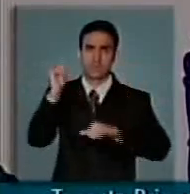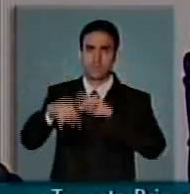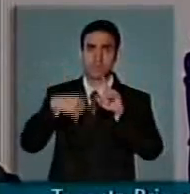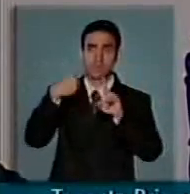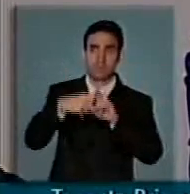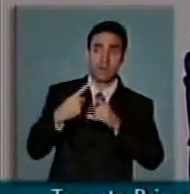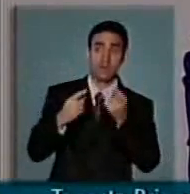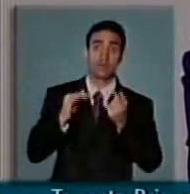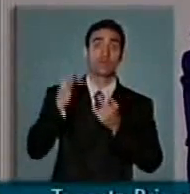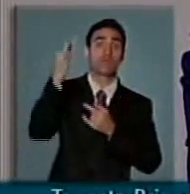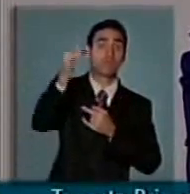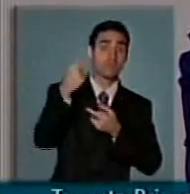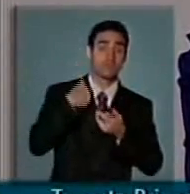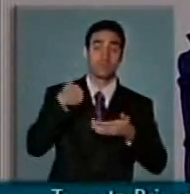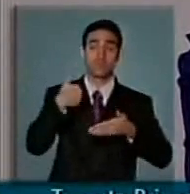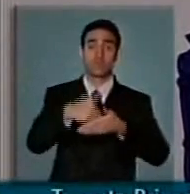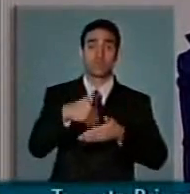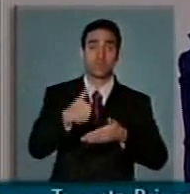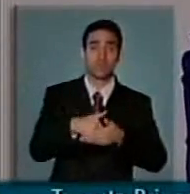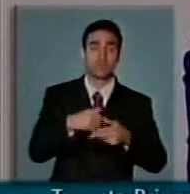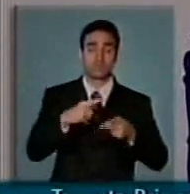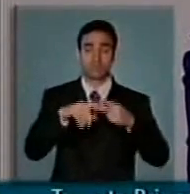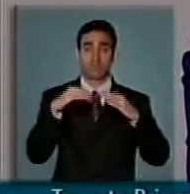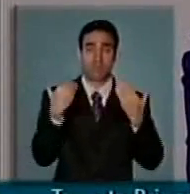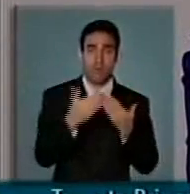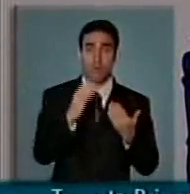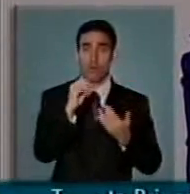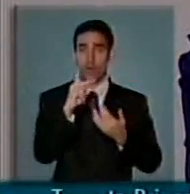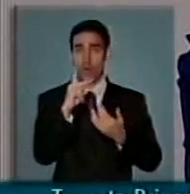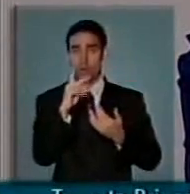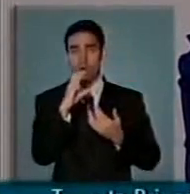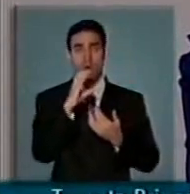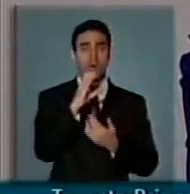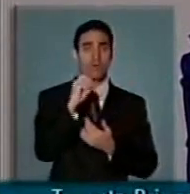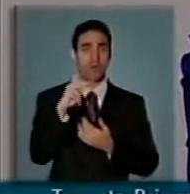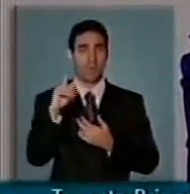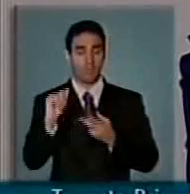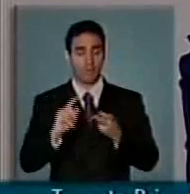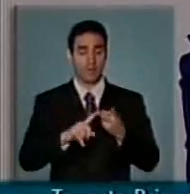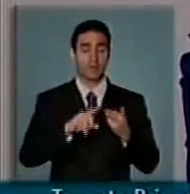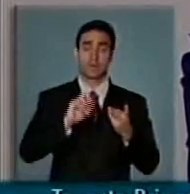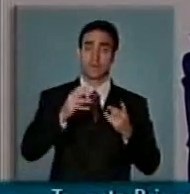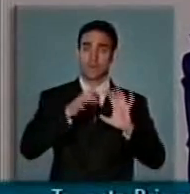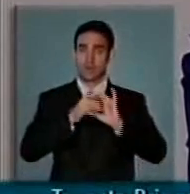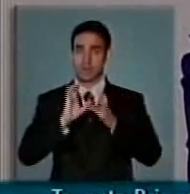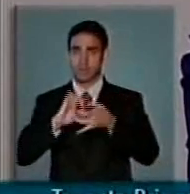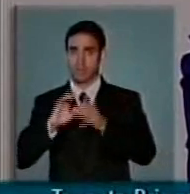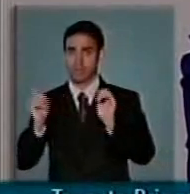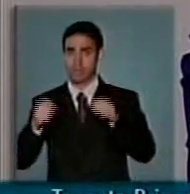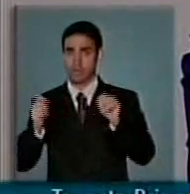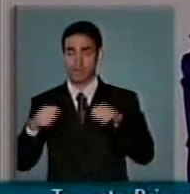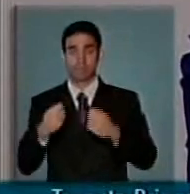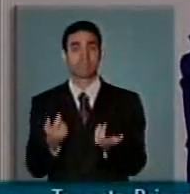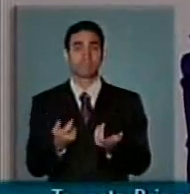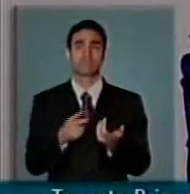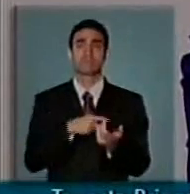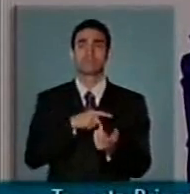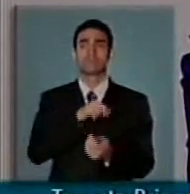auditoria no Brasil. E o resultado nosso, da parte de controle de tráfego aéreo, foi que nós